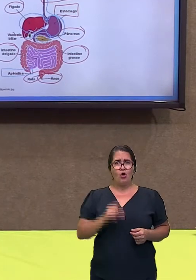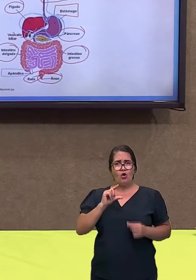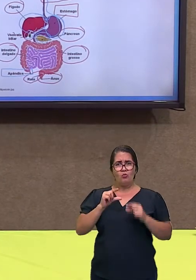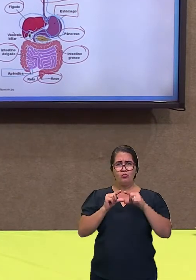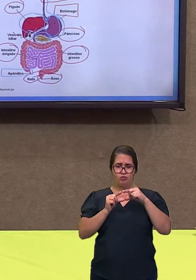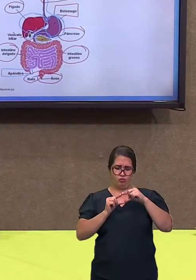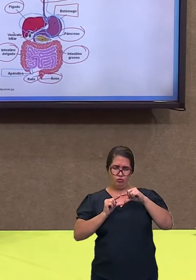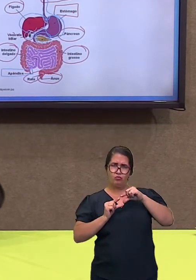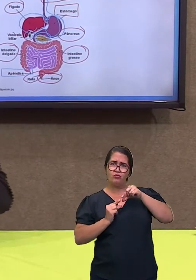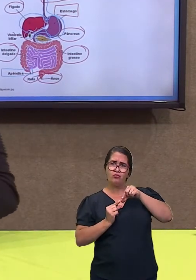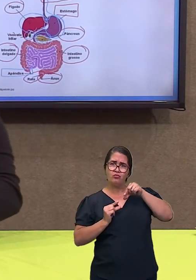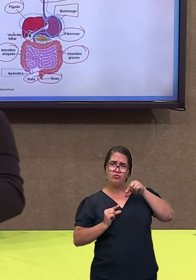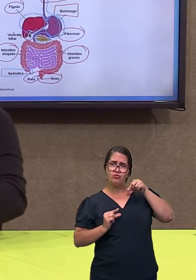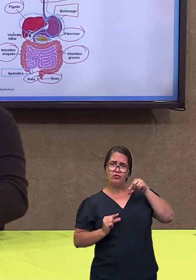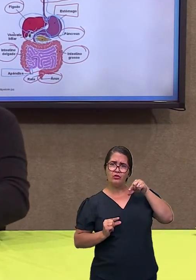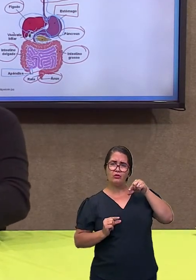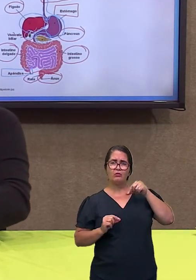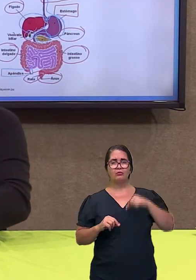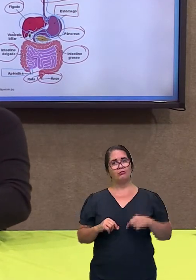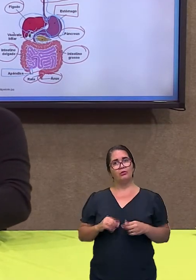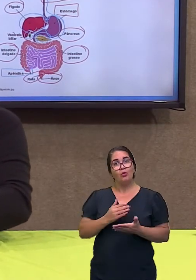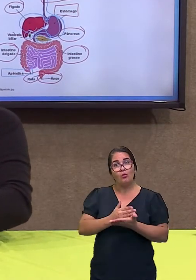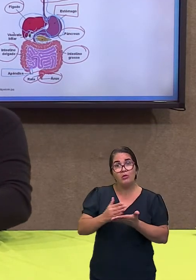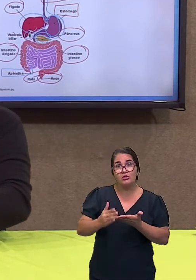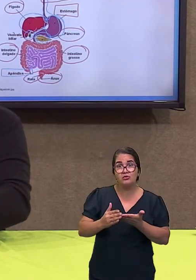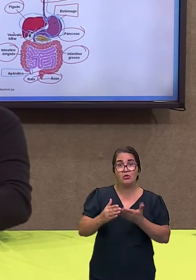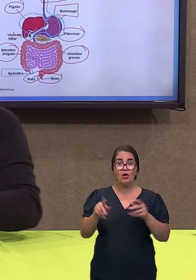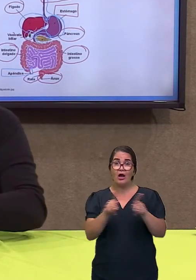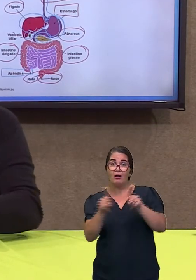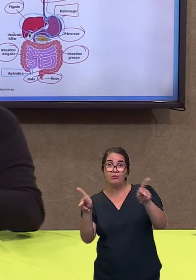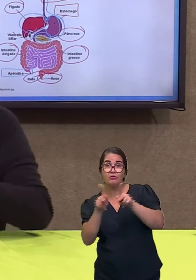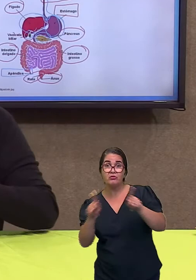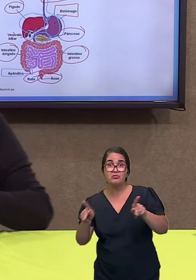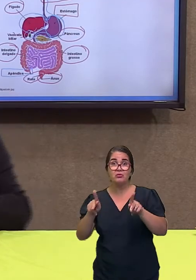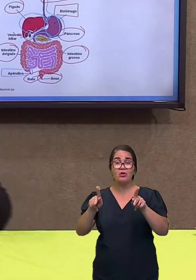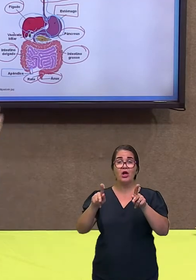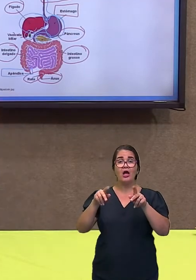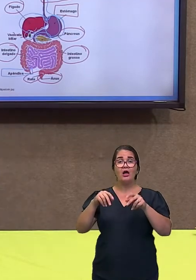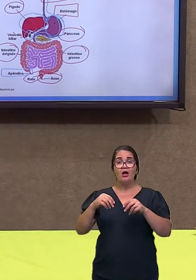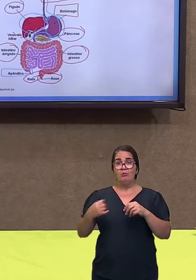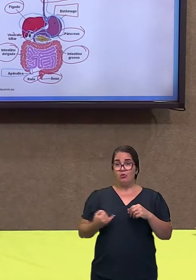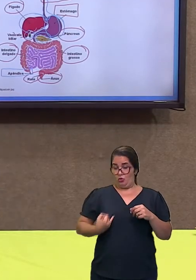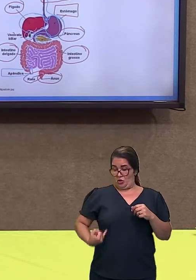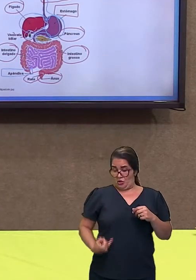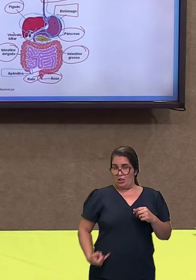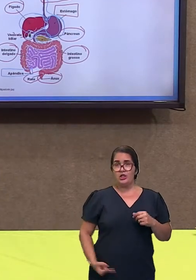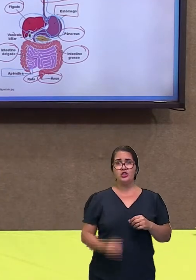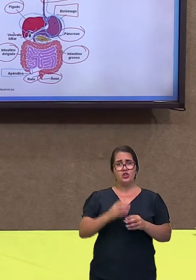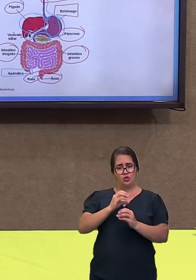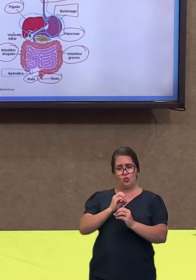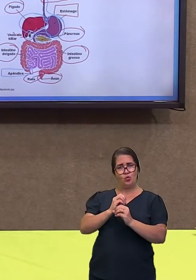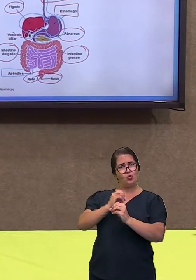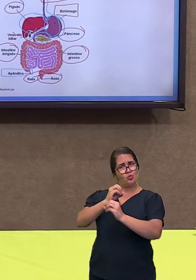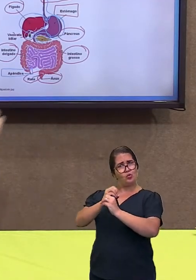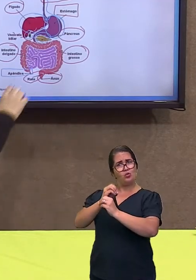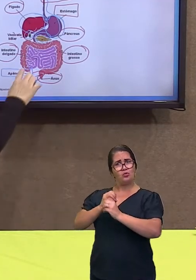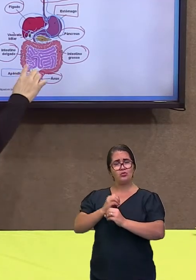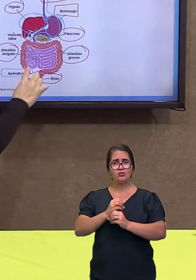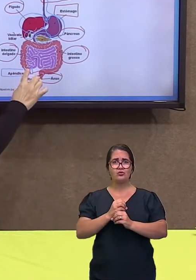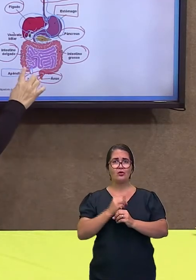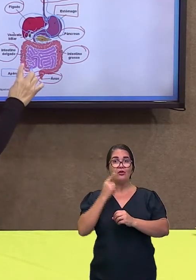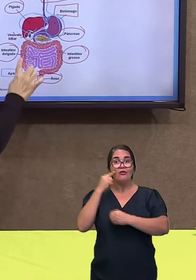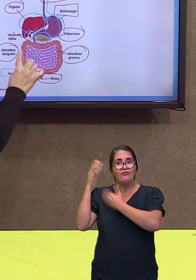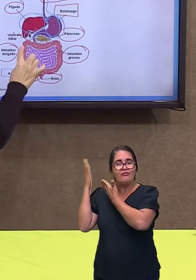já tiver alojado o intestino delgado aqui, eu só venho encaixando o intestino grosso dentro dele. Vocês percebem